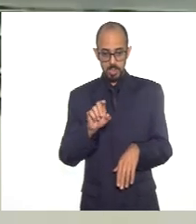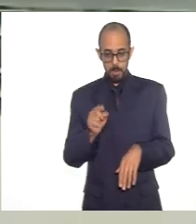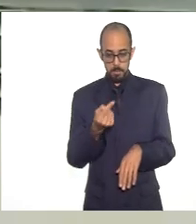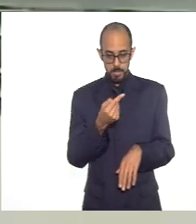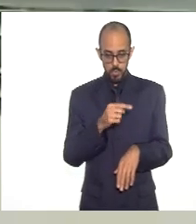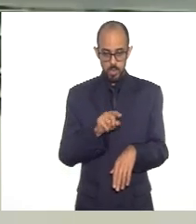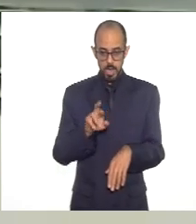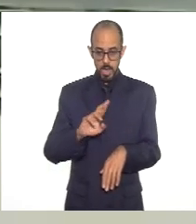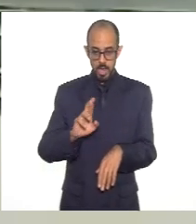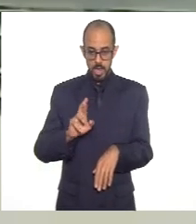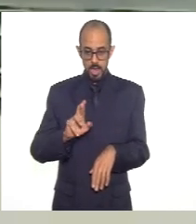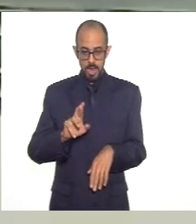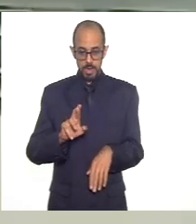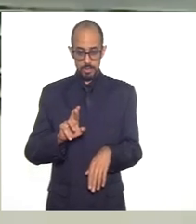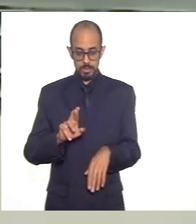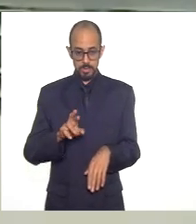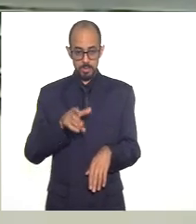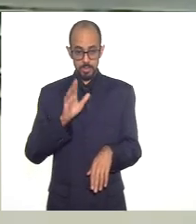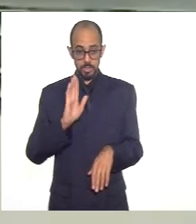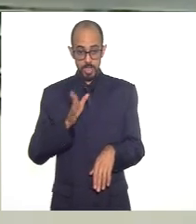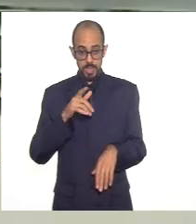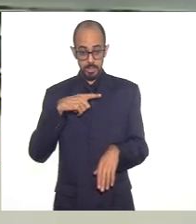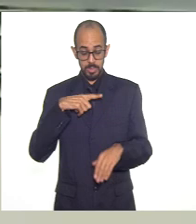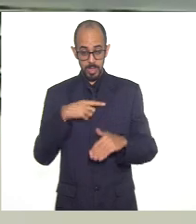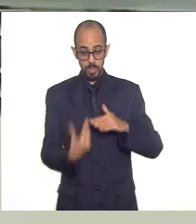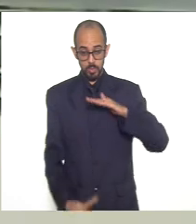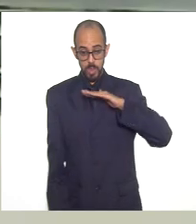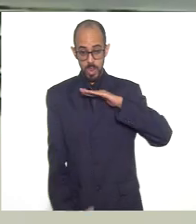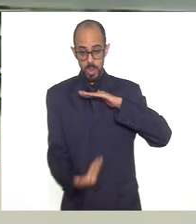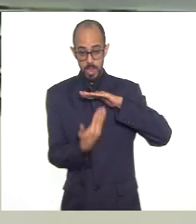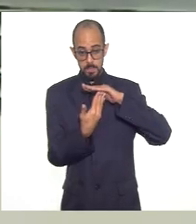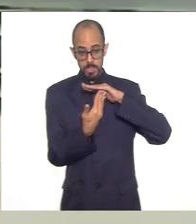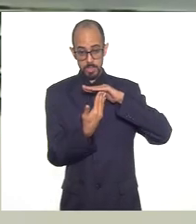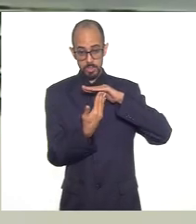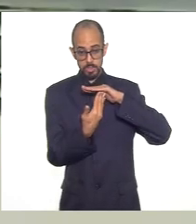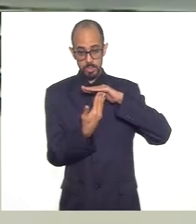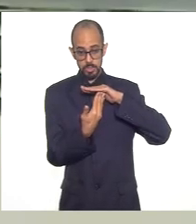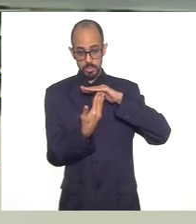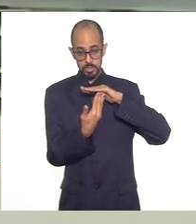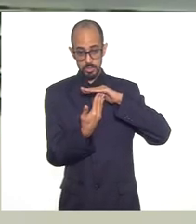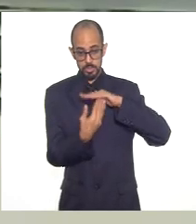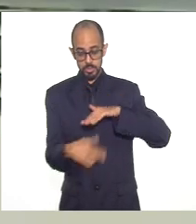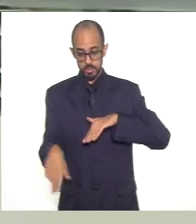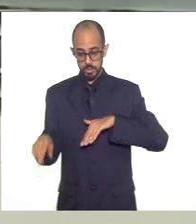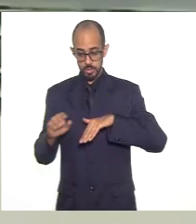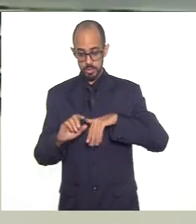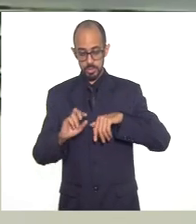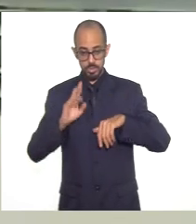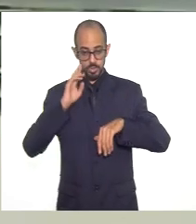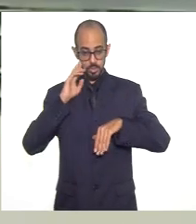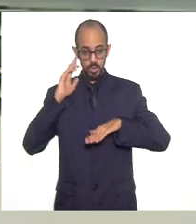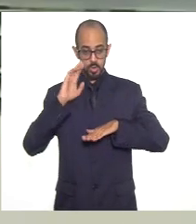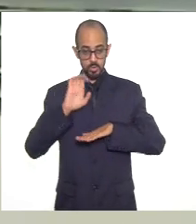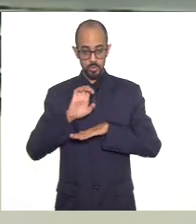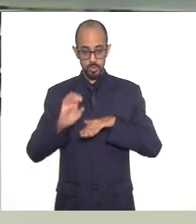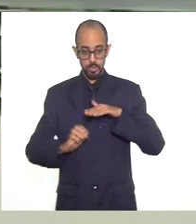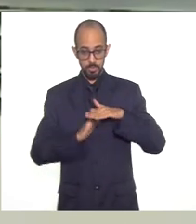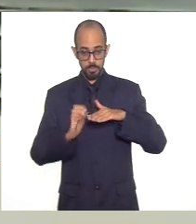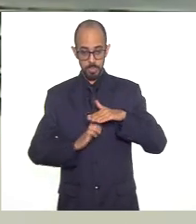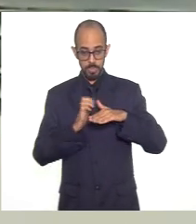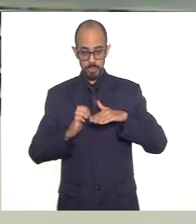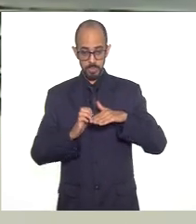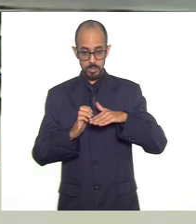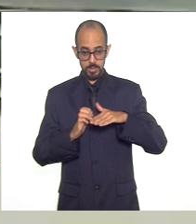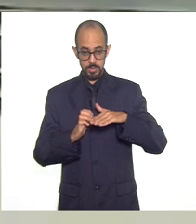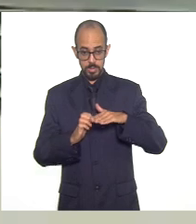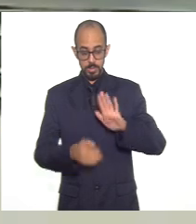R$50 mil e que já bateu no teto de empreendedores e micro e pequenas empresas se